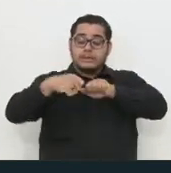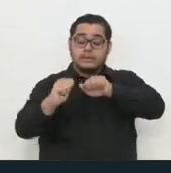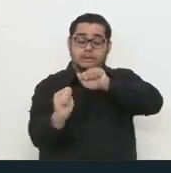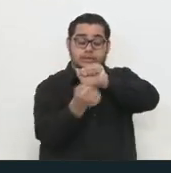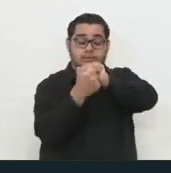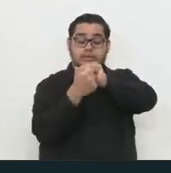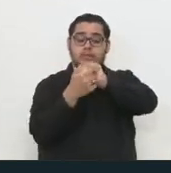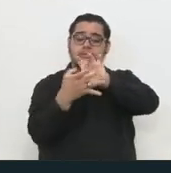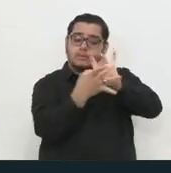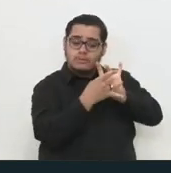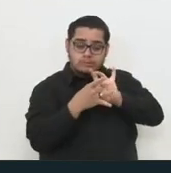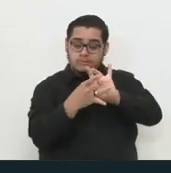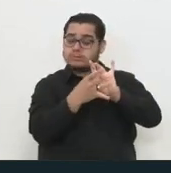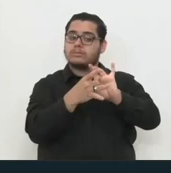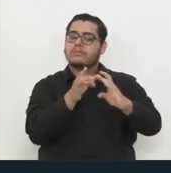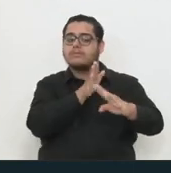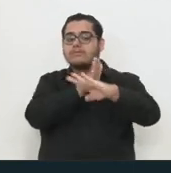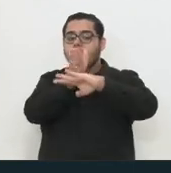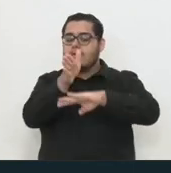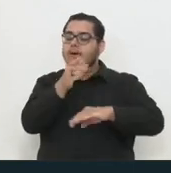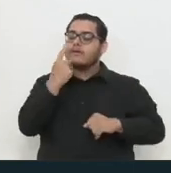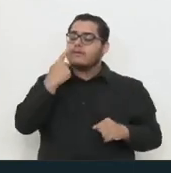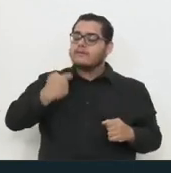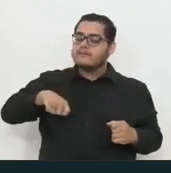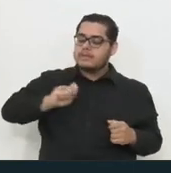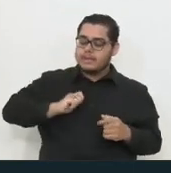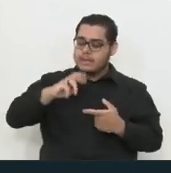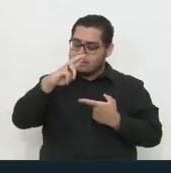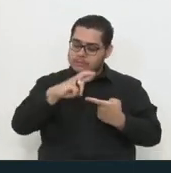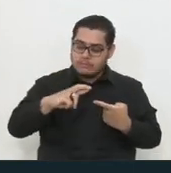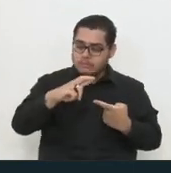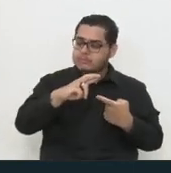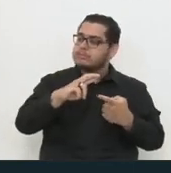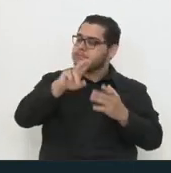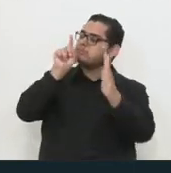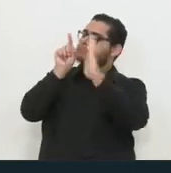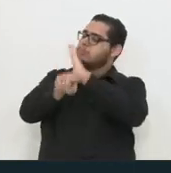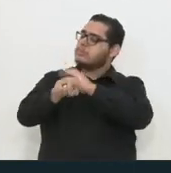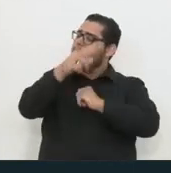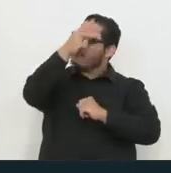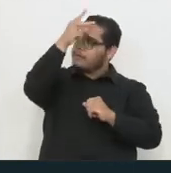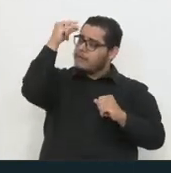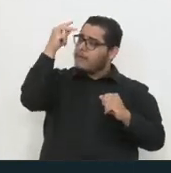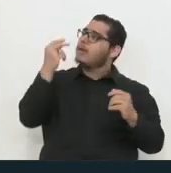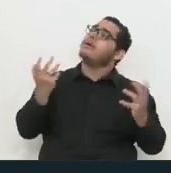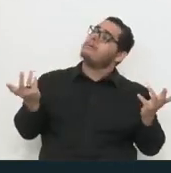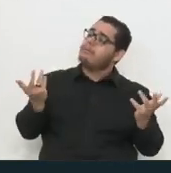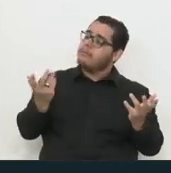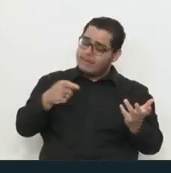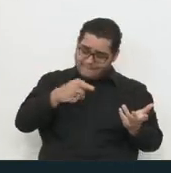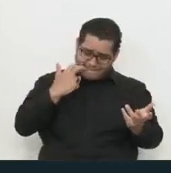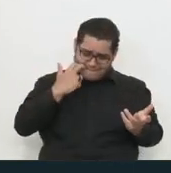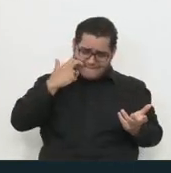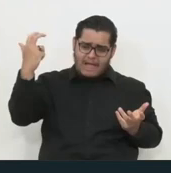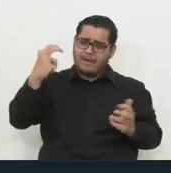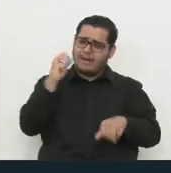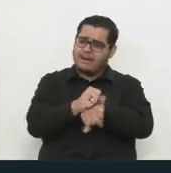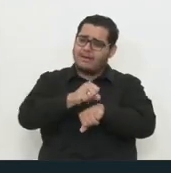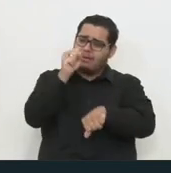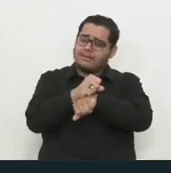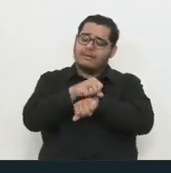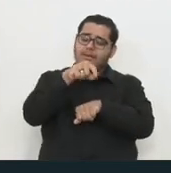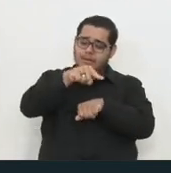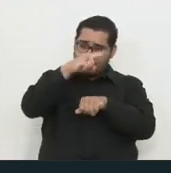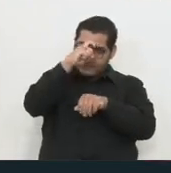fazer essa fiscalização e dizer para o prefeito até quando que ele vai esperar essa vergonha que tá o teto do hmu